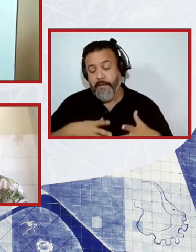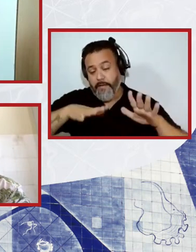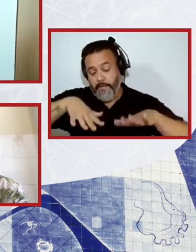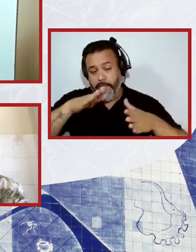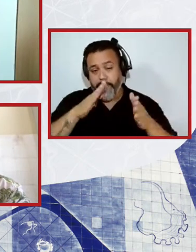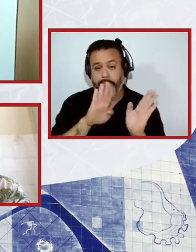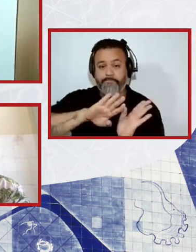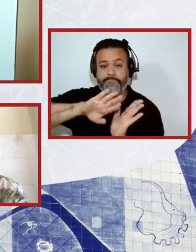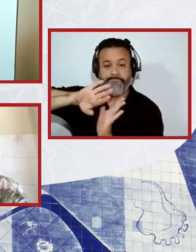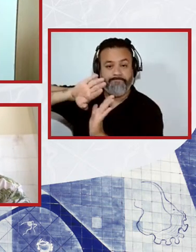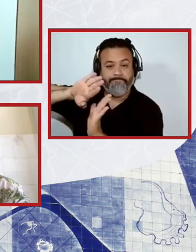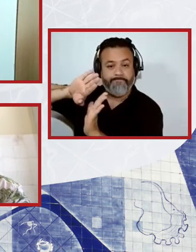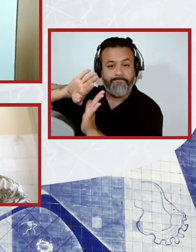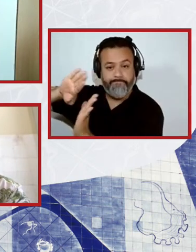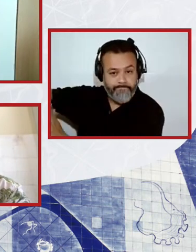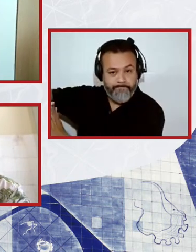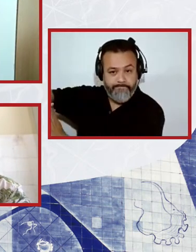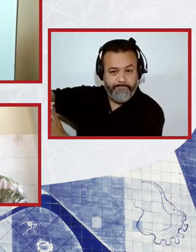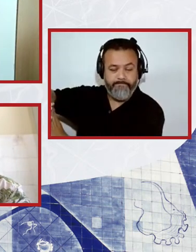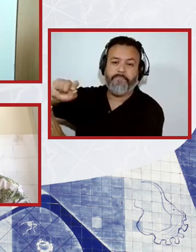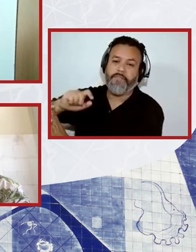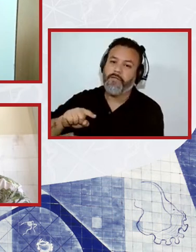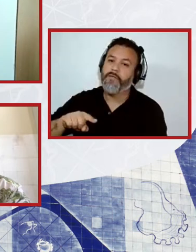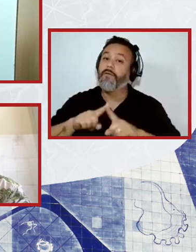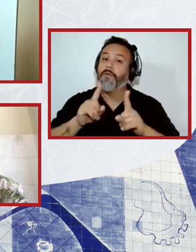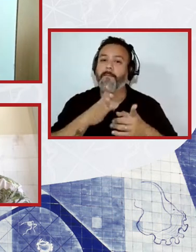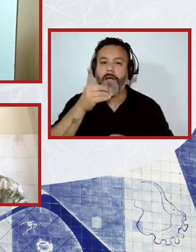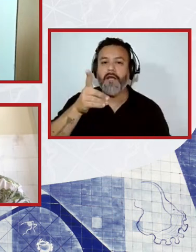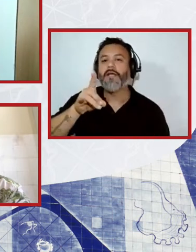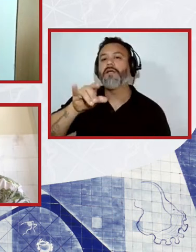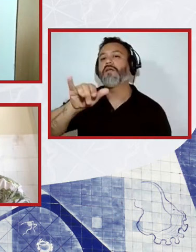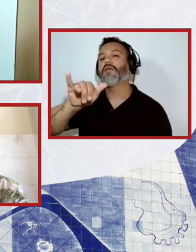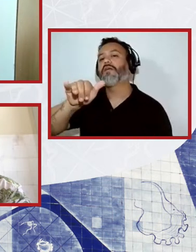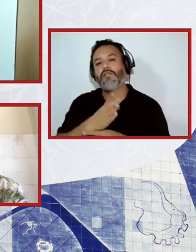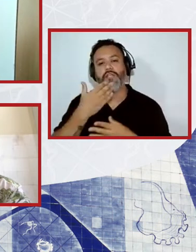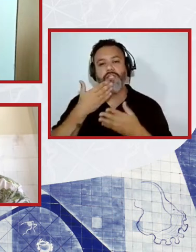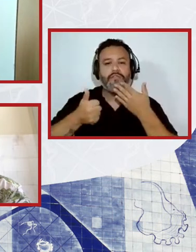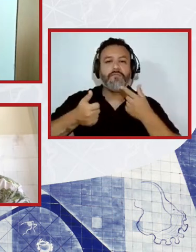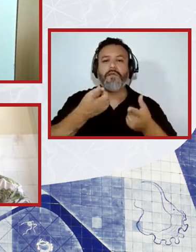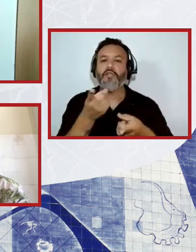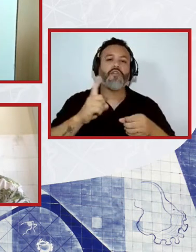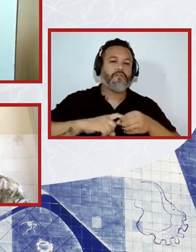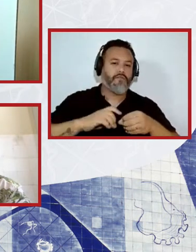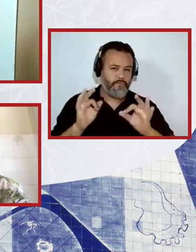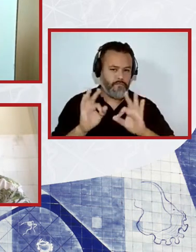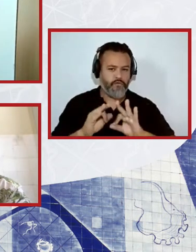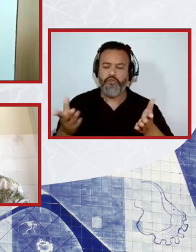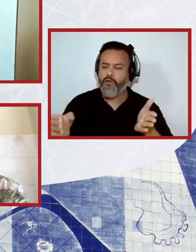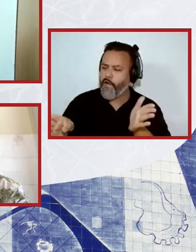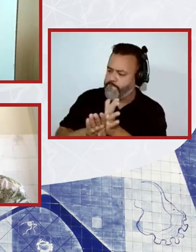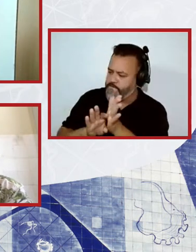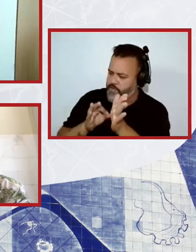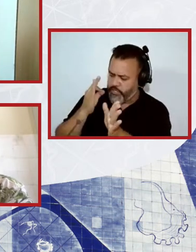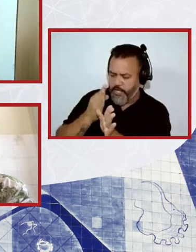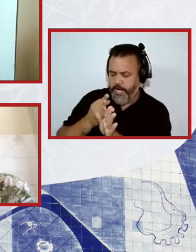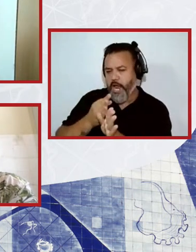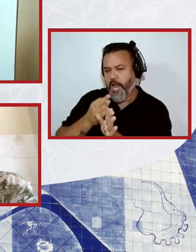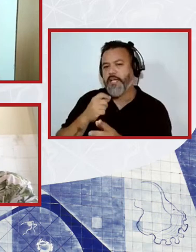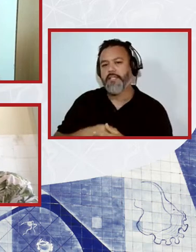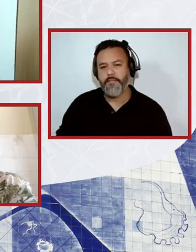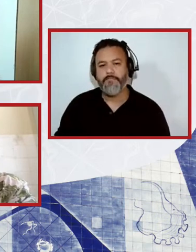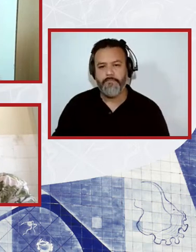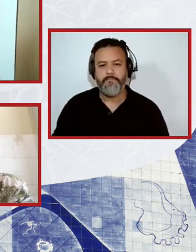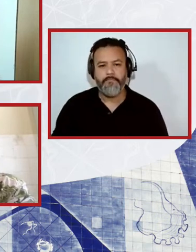lado, né? Mas dias melhores virão, como diz o filme, o novo título do filme, né?